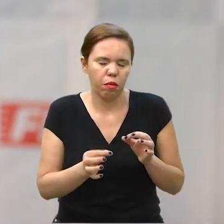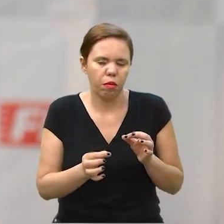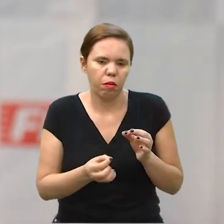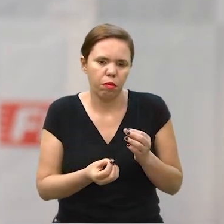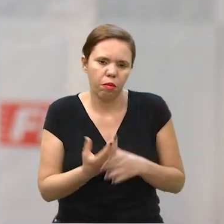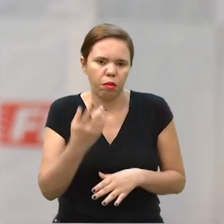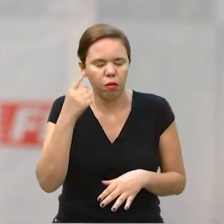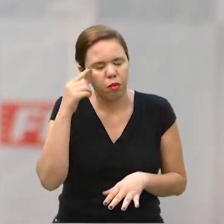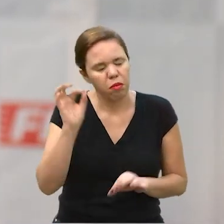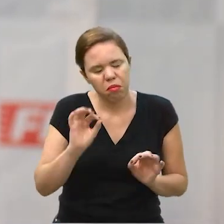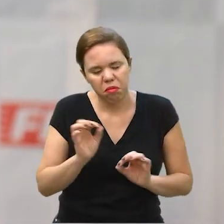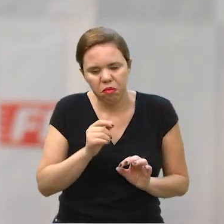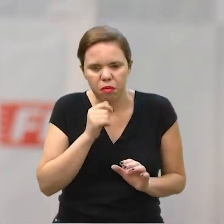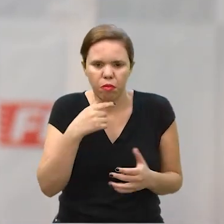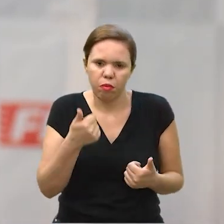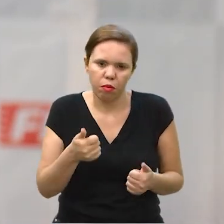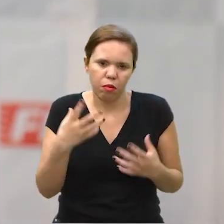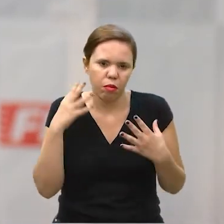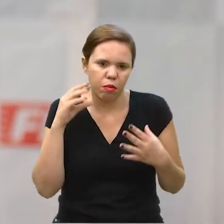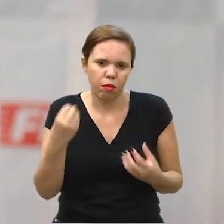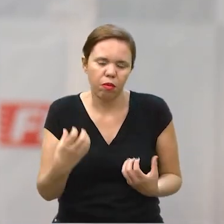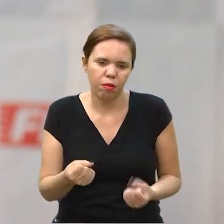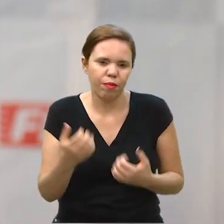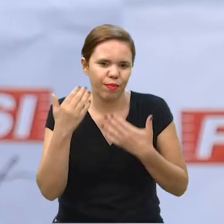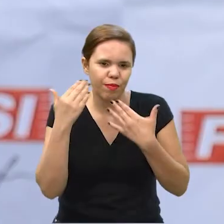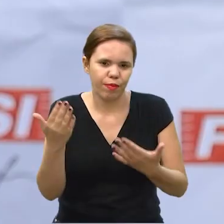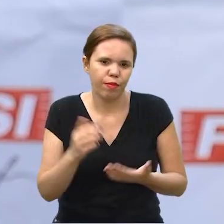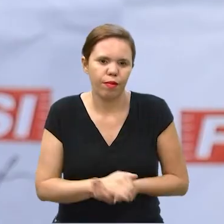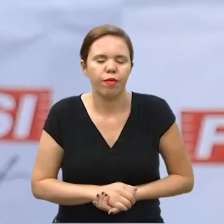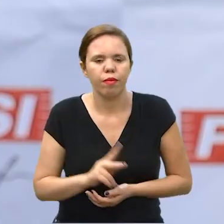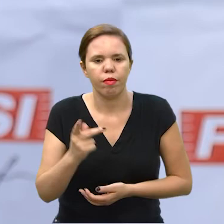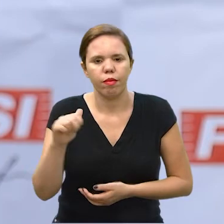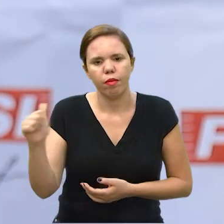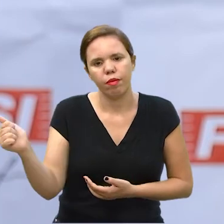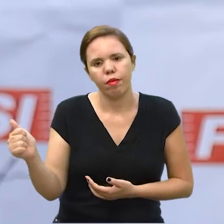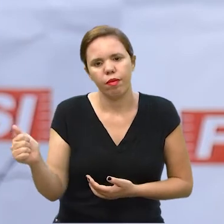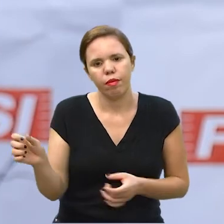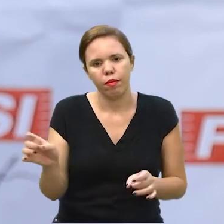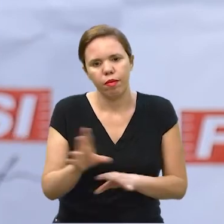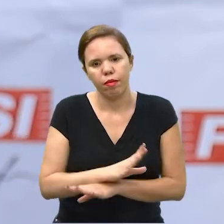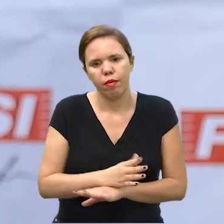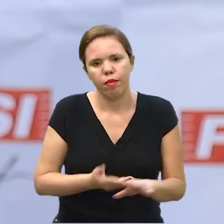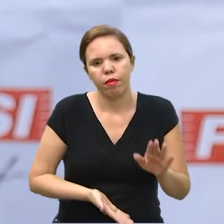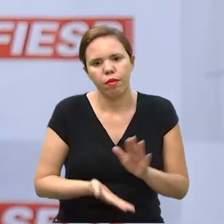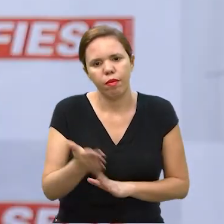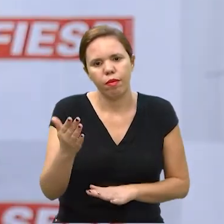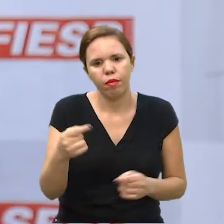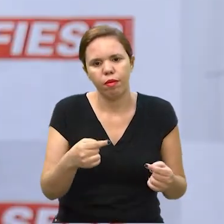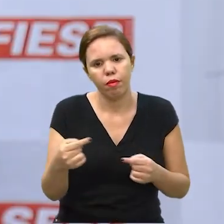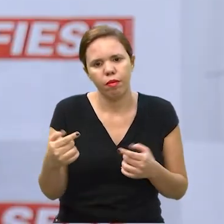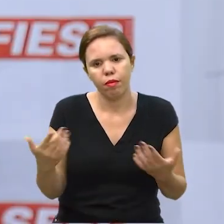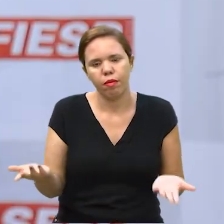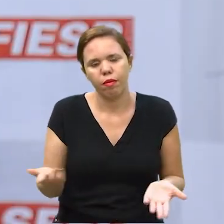criativa e tudo bem, eu entendo. Obrigada. A Hanna se despede também da competição.